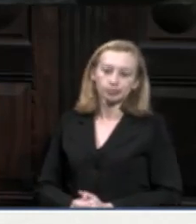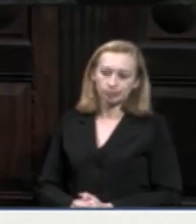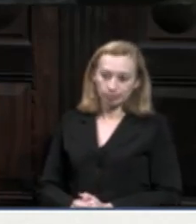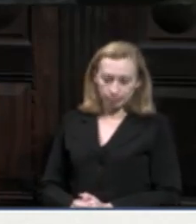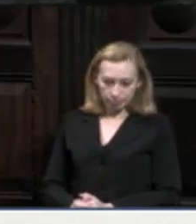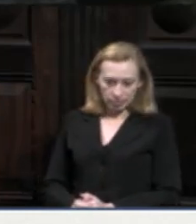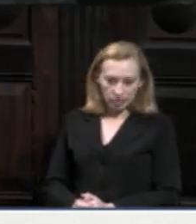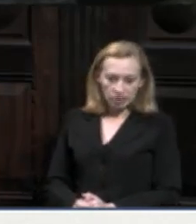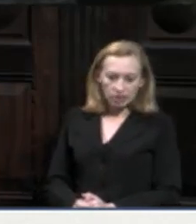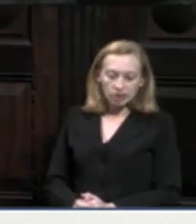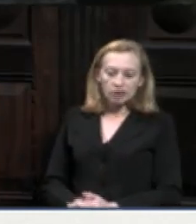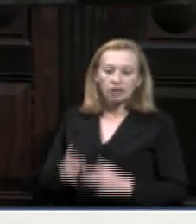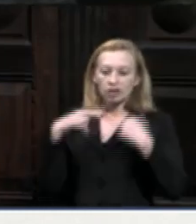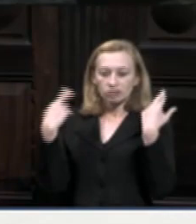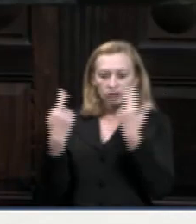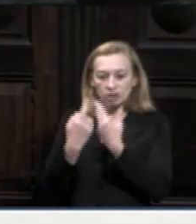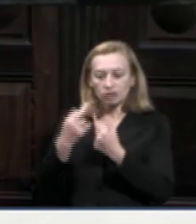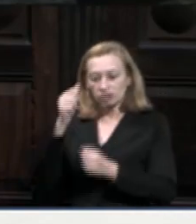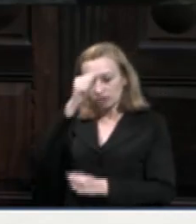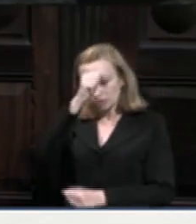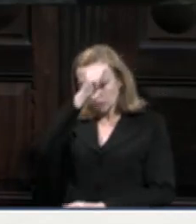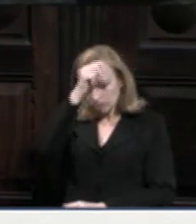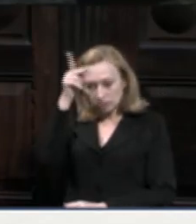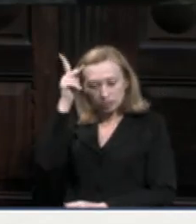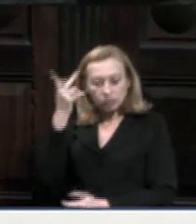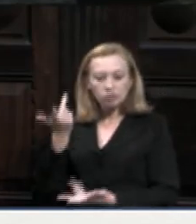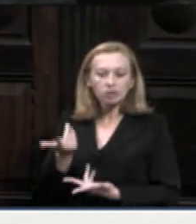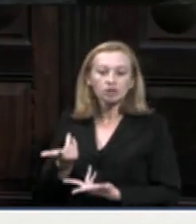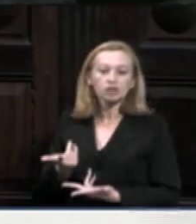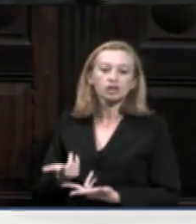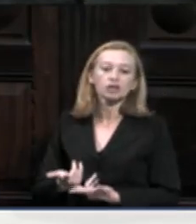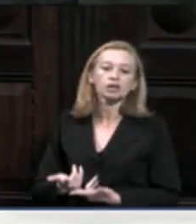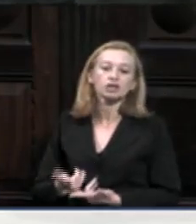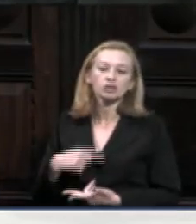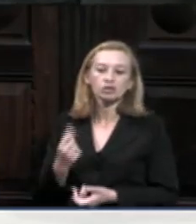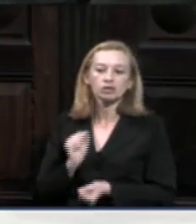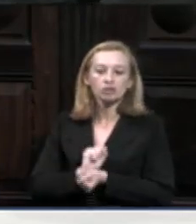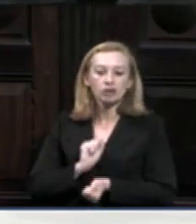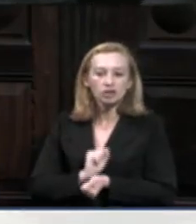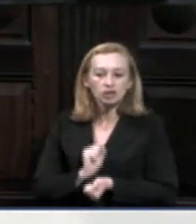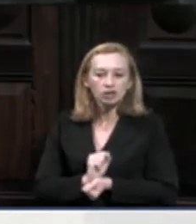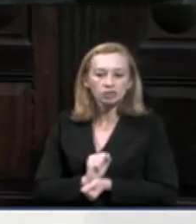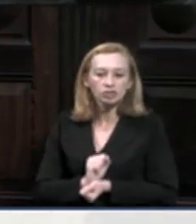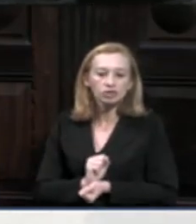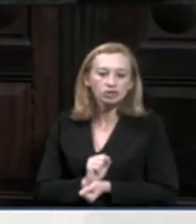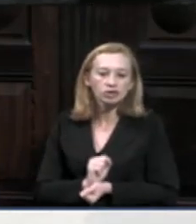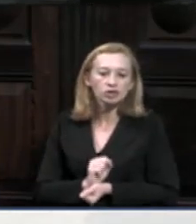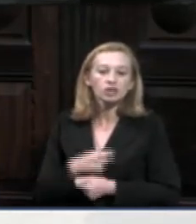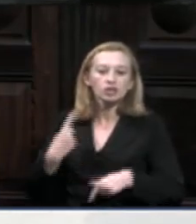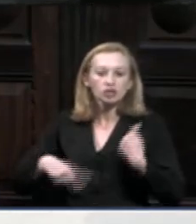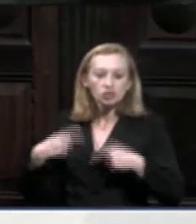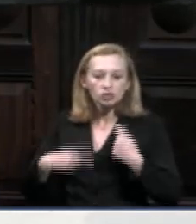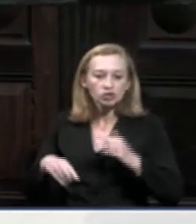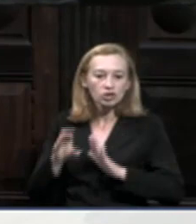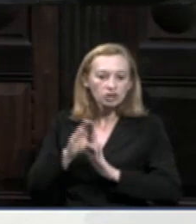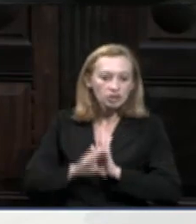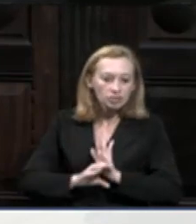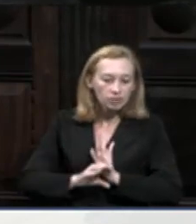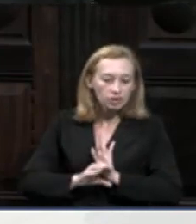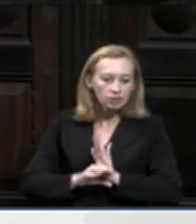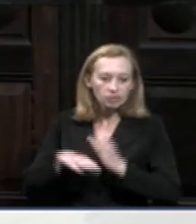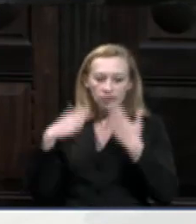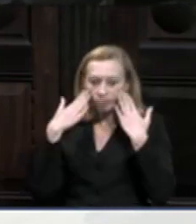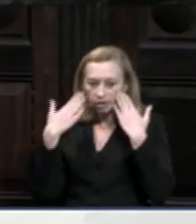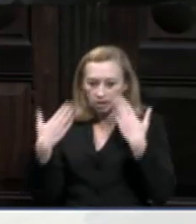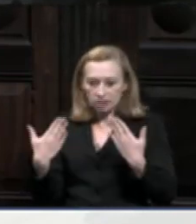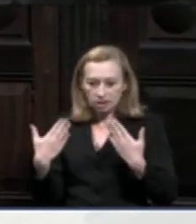A audiência pública entre a primeira e a segunda discussão é o que se espera, o que foi pactuado, inclusive para discutir as emendas que foram